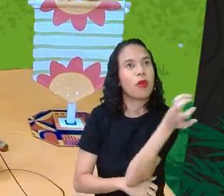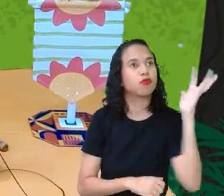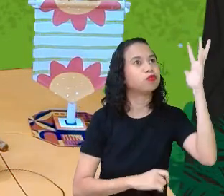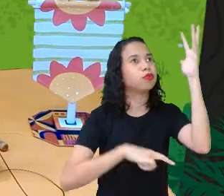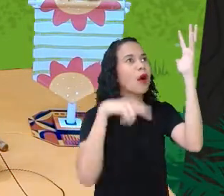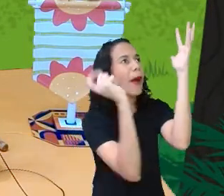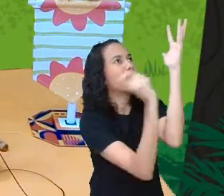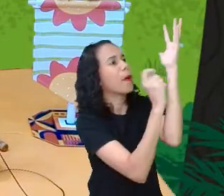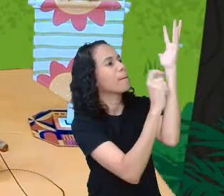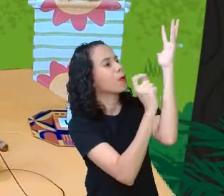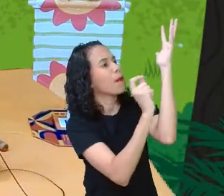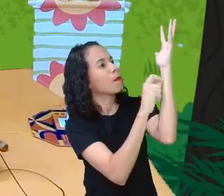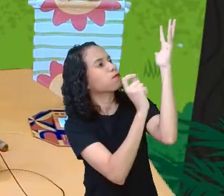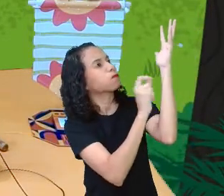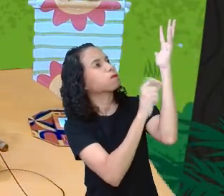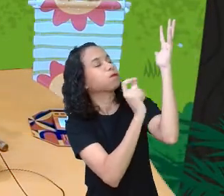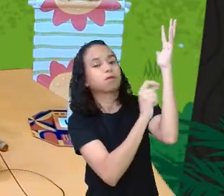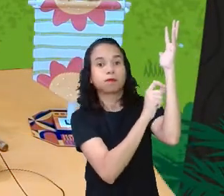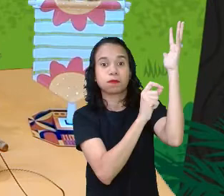árvore.